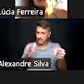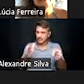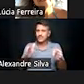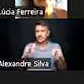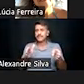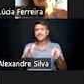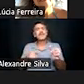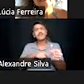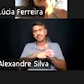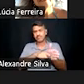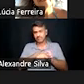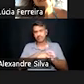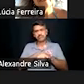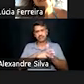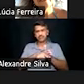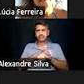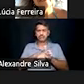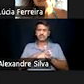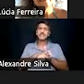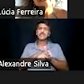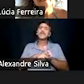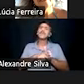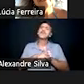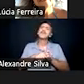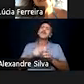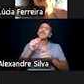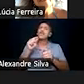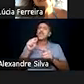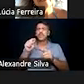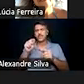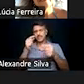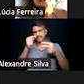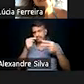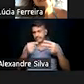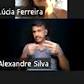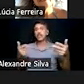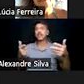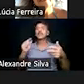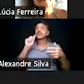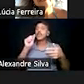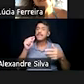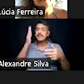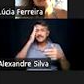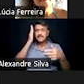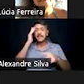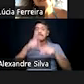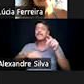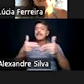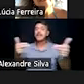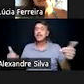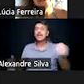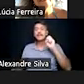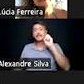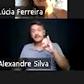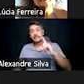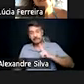análise acurada de questões, por exemplo, relativas à maturidade da matéria orgânica, se é